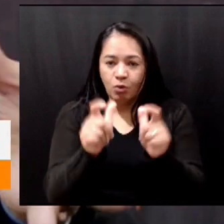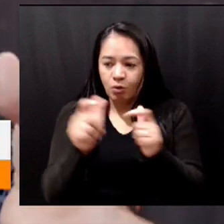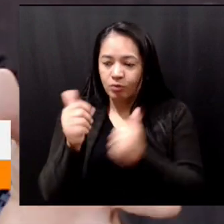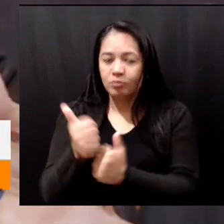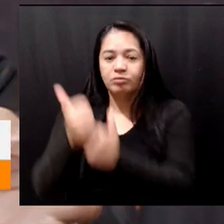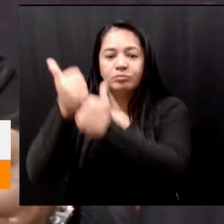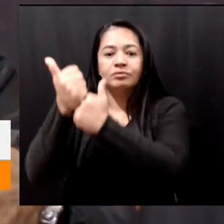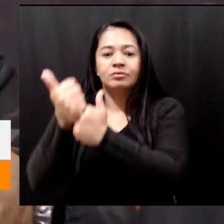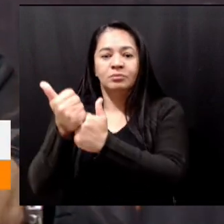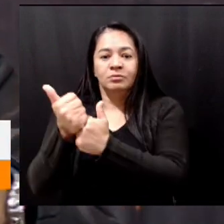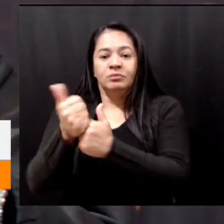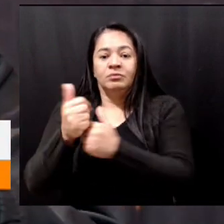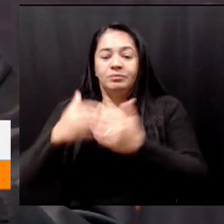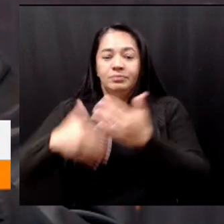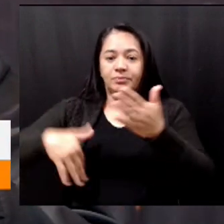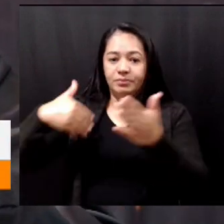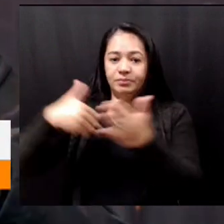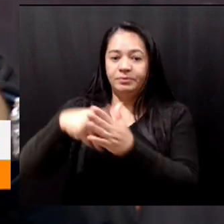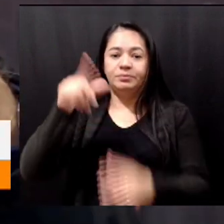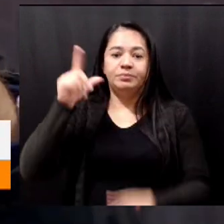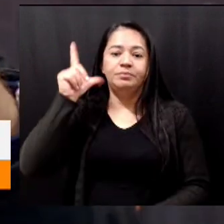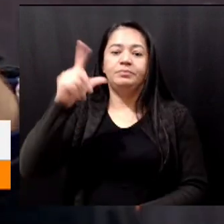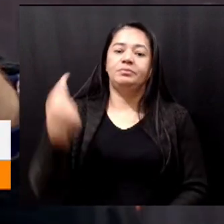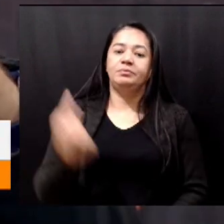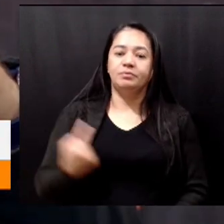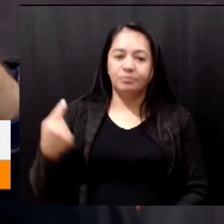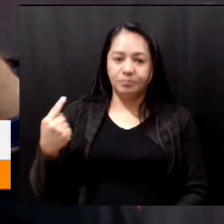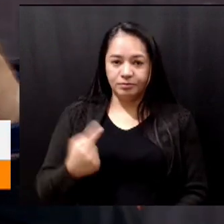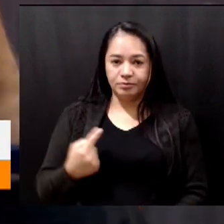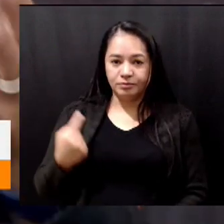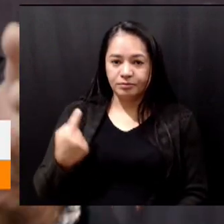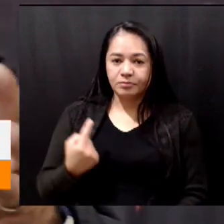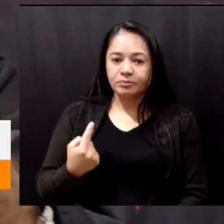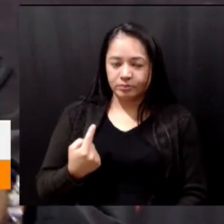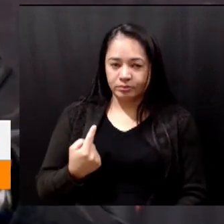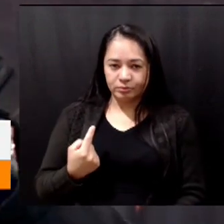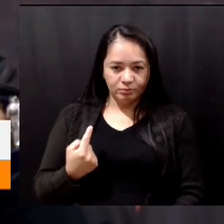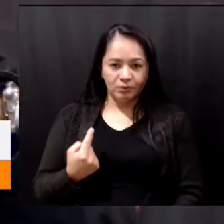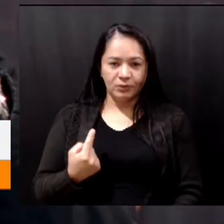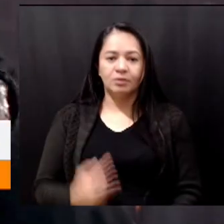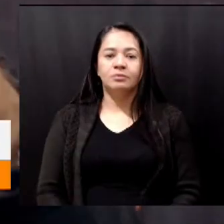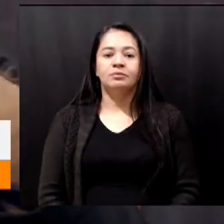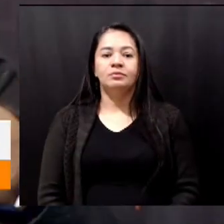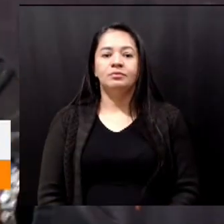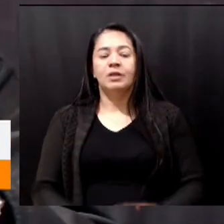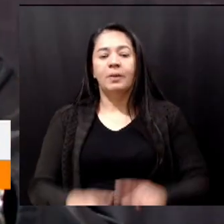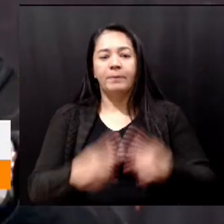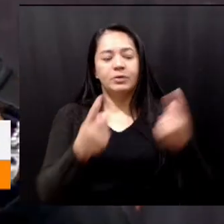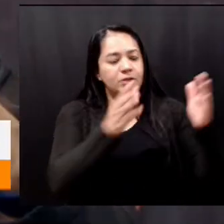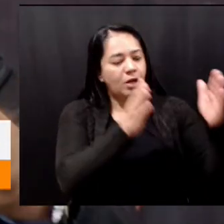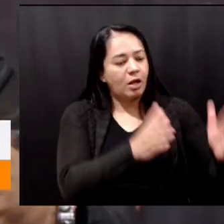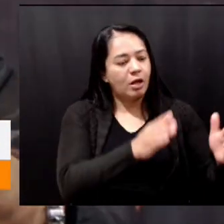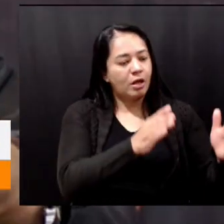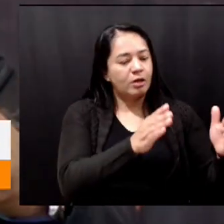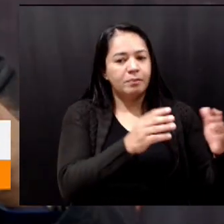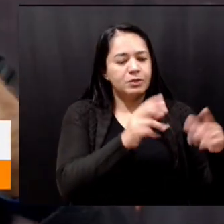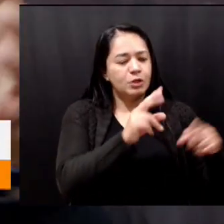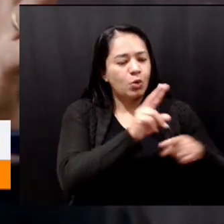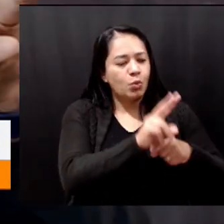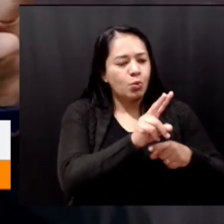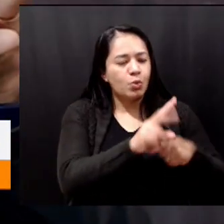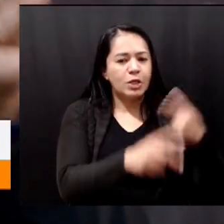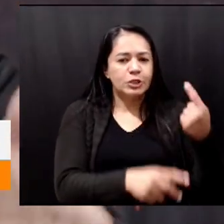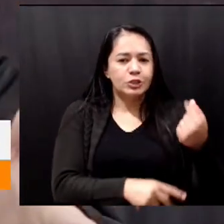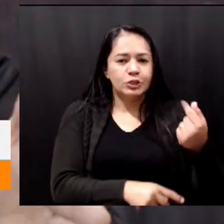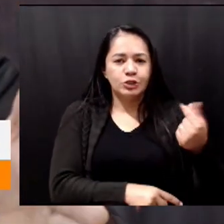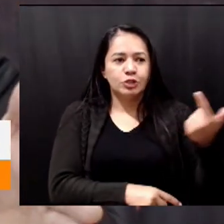toda protegida, né? A toda cheia de cuidados, grana que não é sua, né? Só que ela